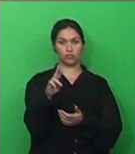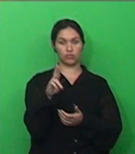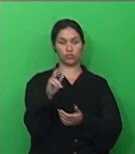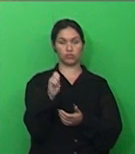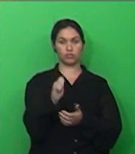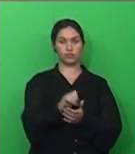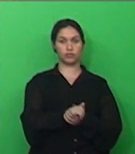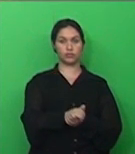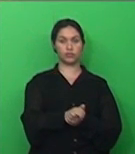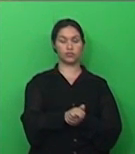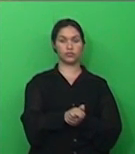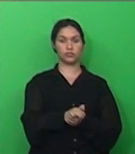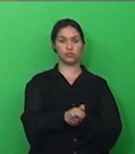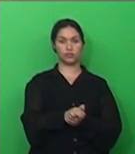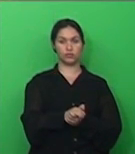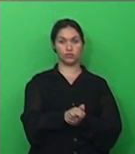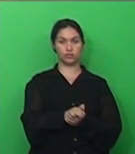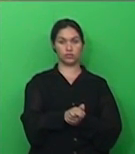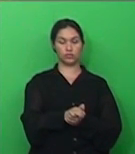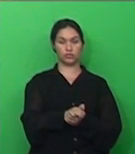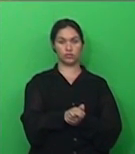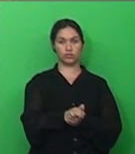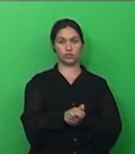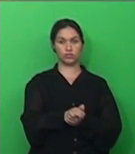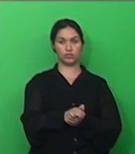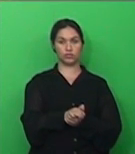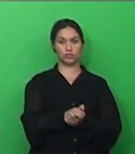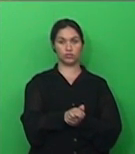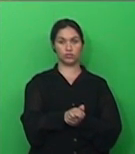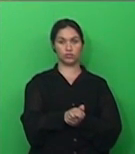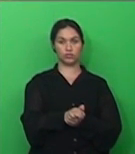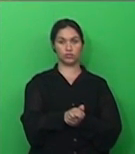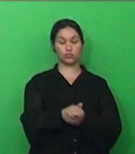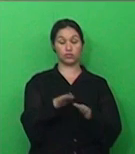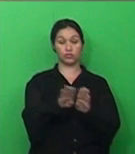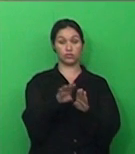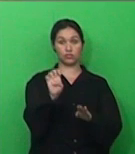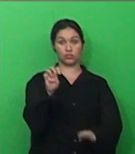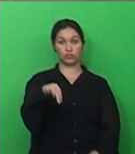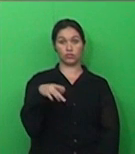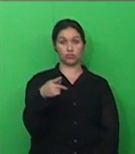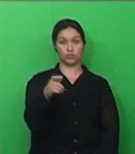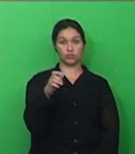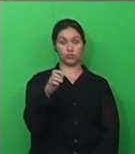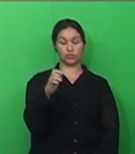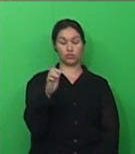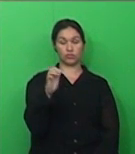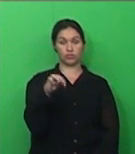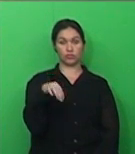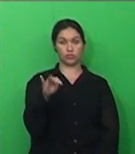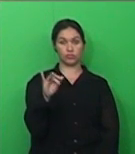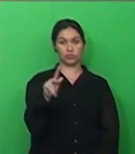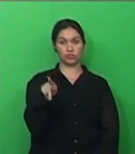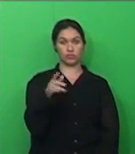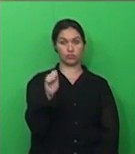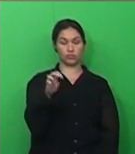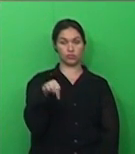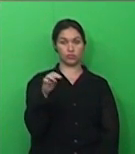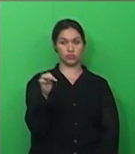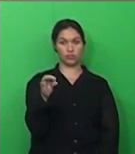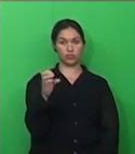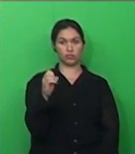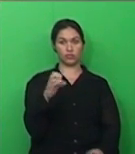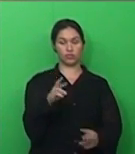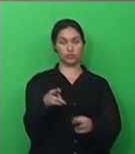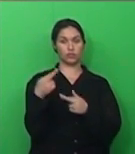qual o funcionamento legal que justifique o benefício, encaminhamento e relação dos responsáveis funcionários por esse trabalho